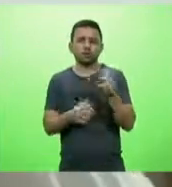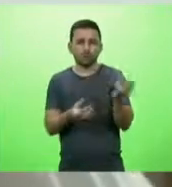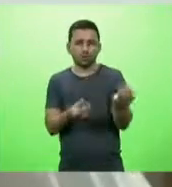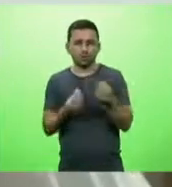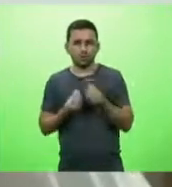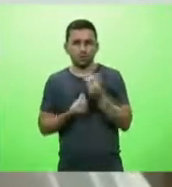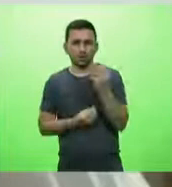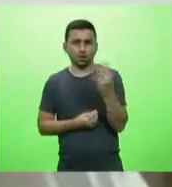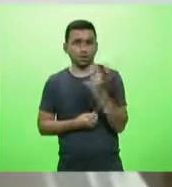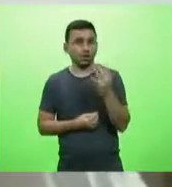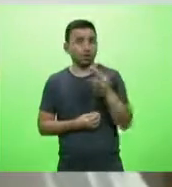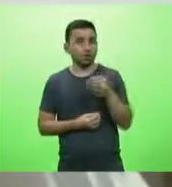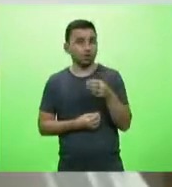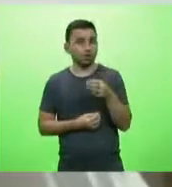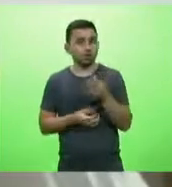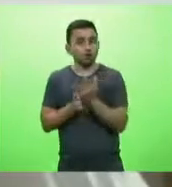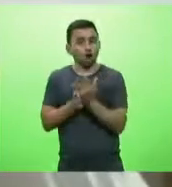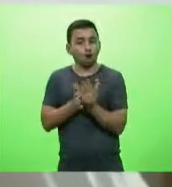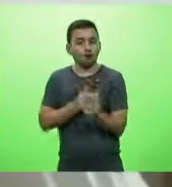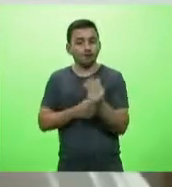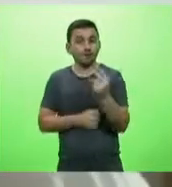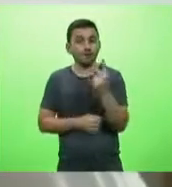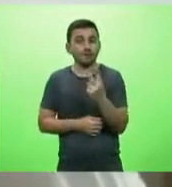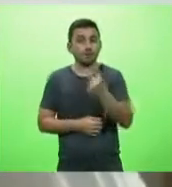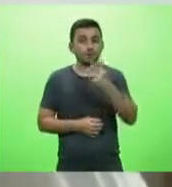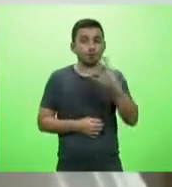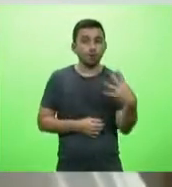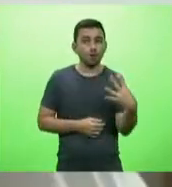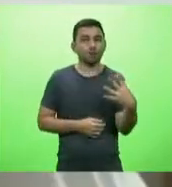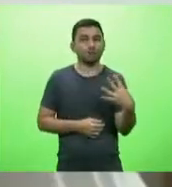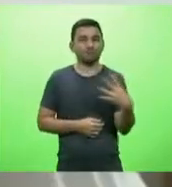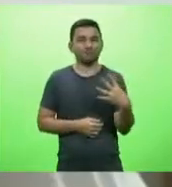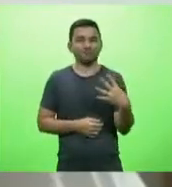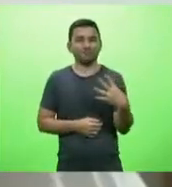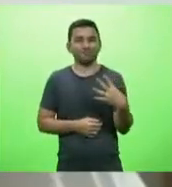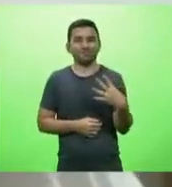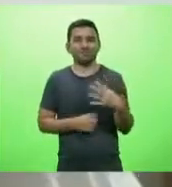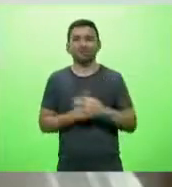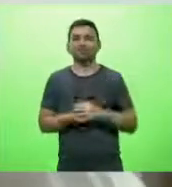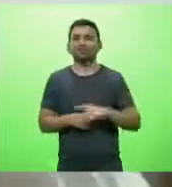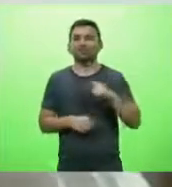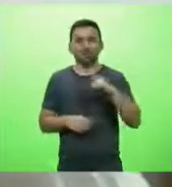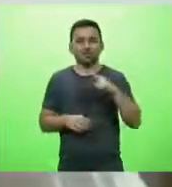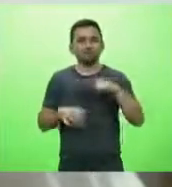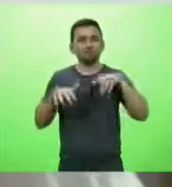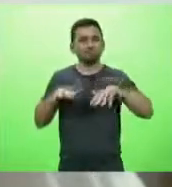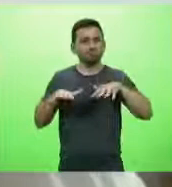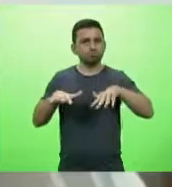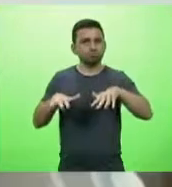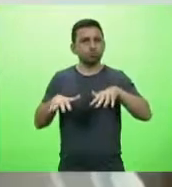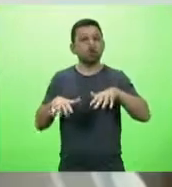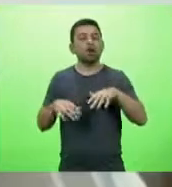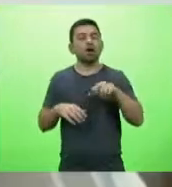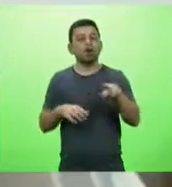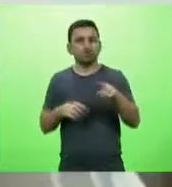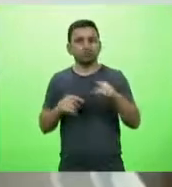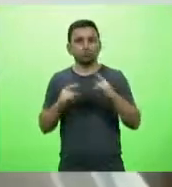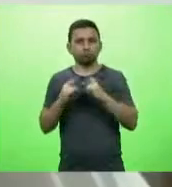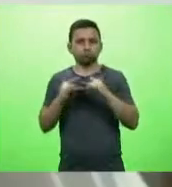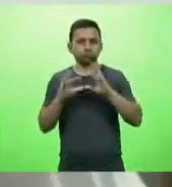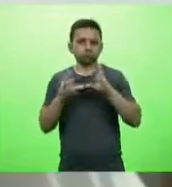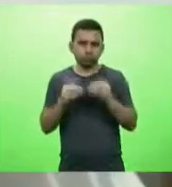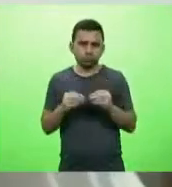ficou 24 sem chegar no setor cultural, houve uma mobilização da Fundação e